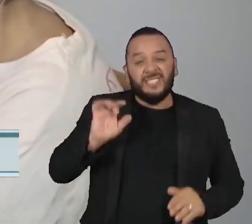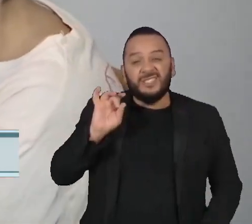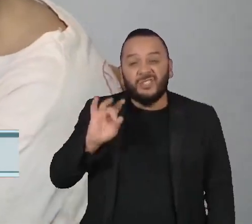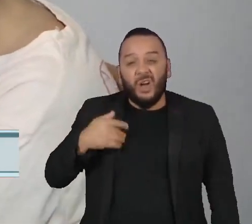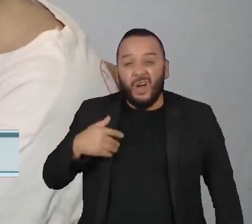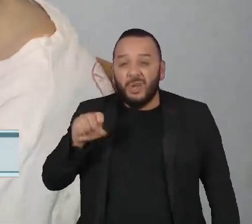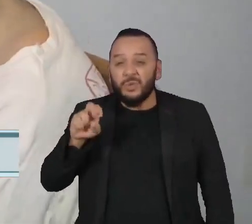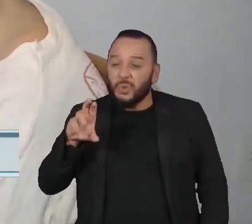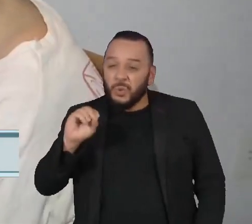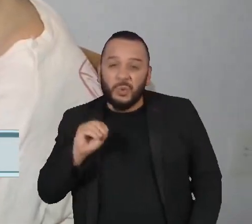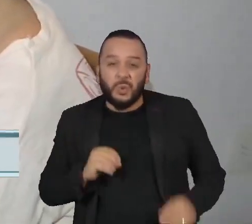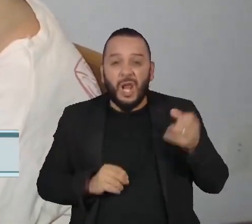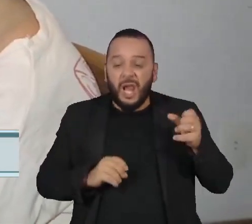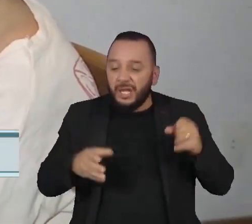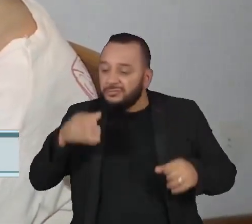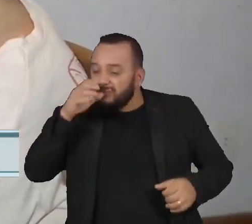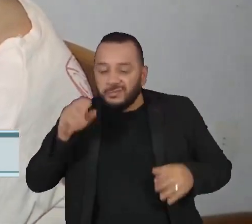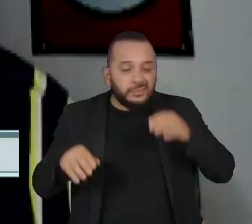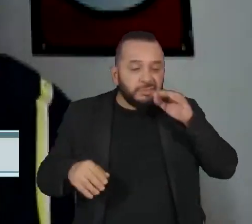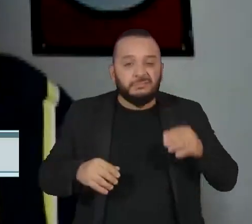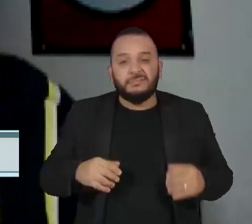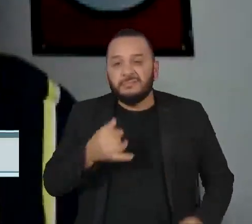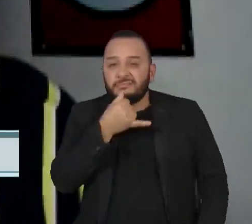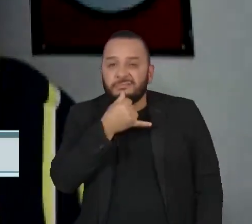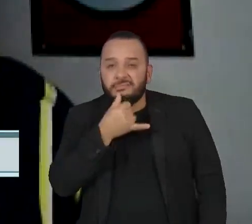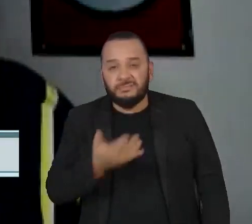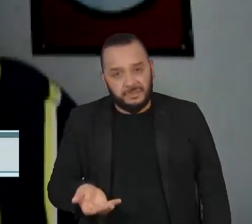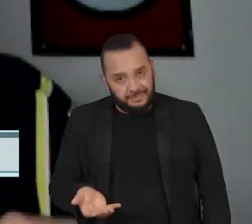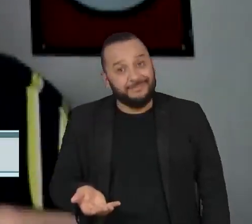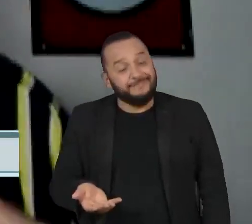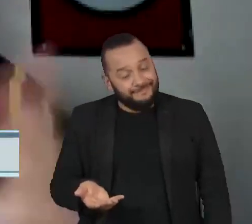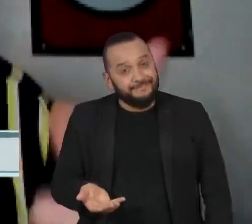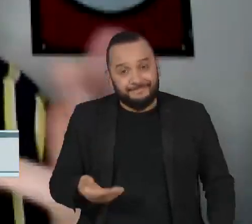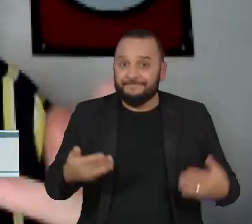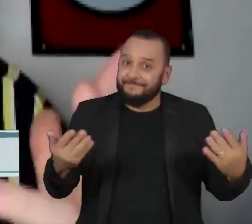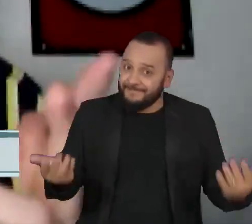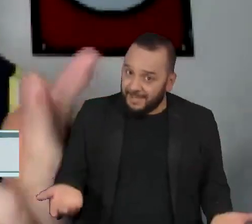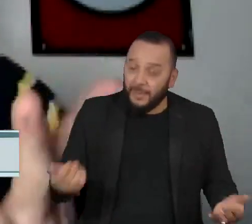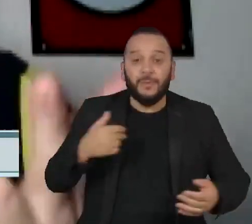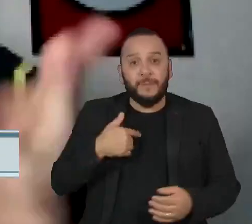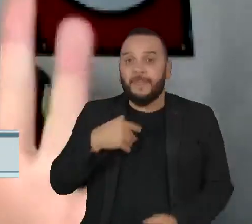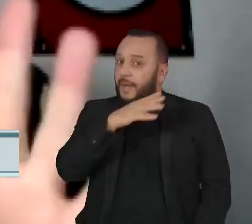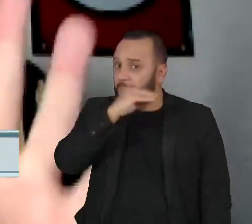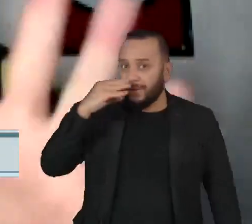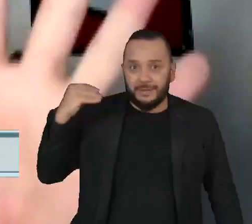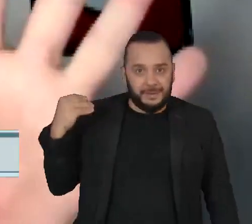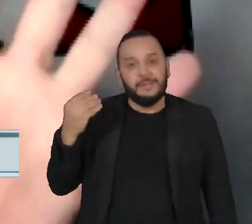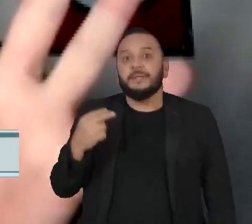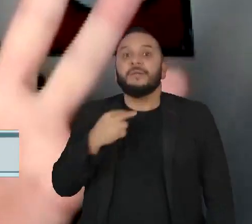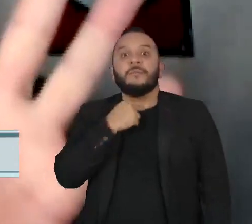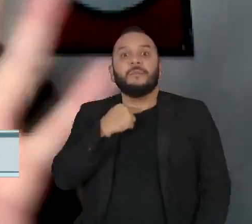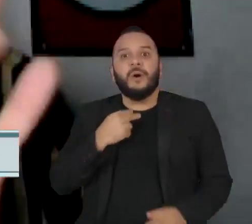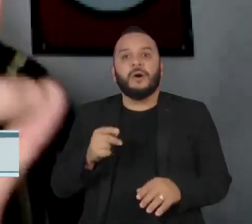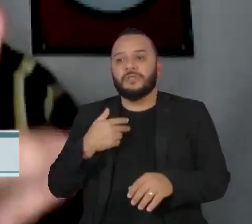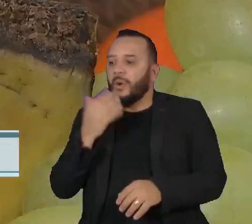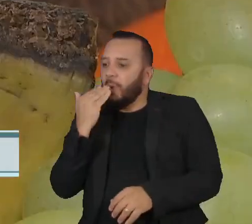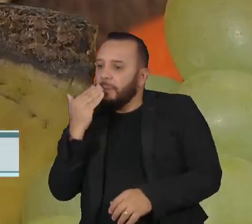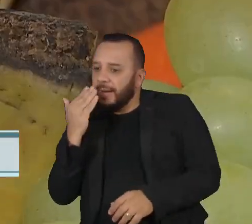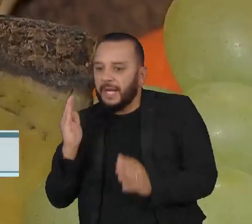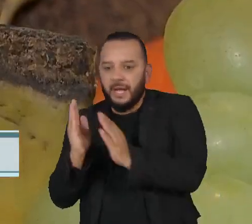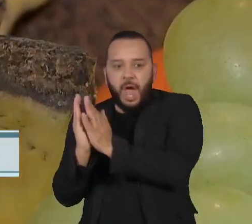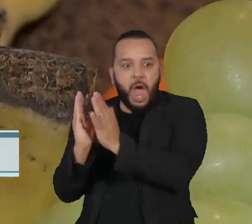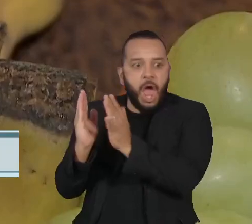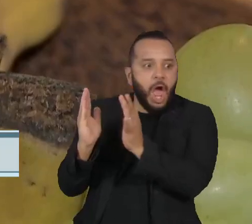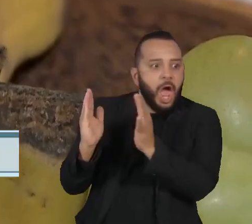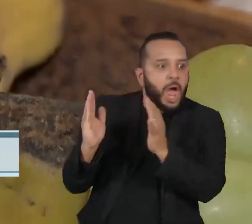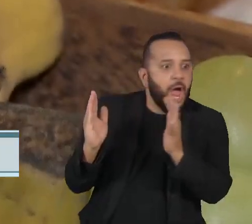mostraram mais satisfeitos com a qualidade de vida este médico hebiatra explica que adolescentes não podem passar longos períodos sem comer por